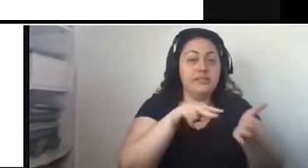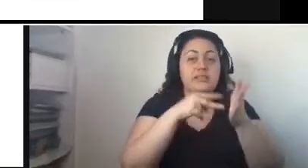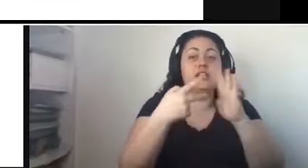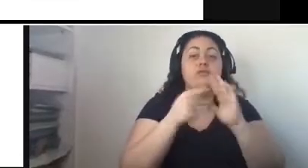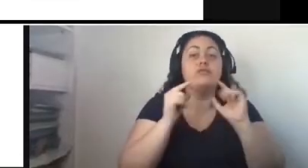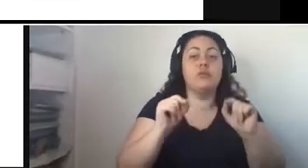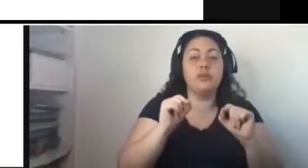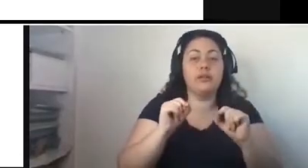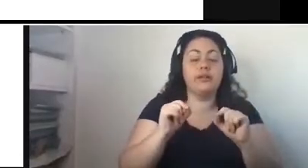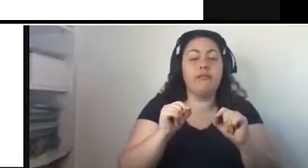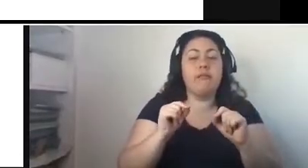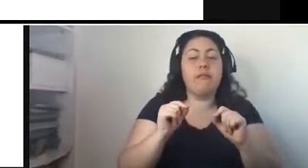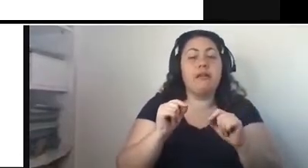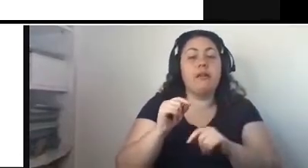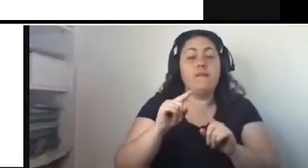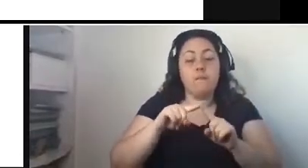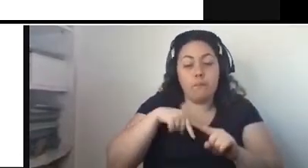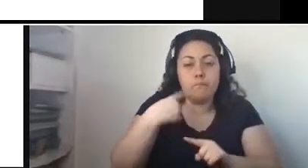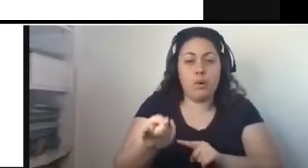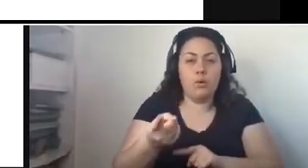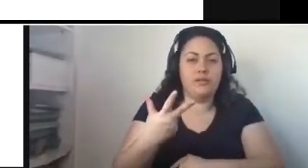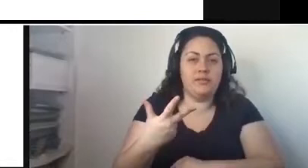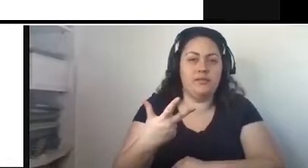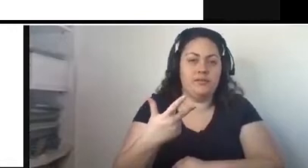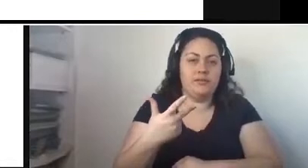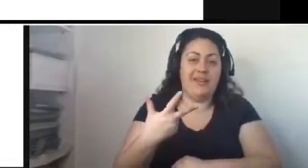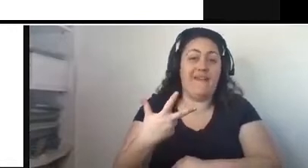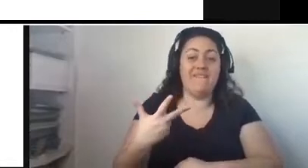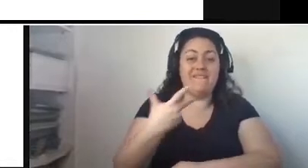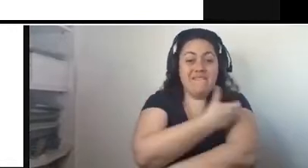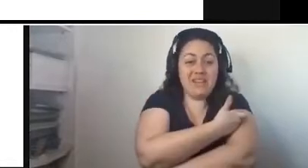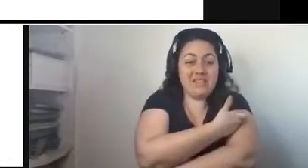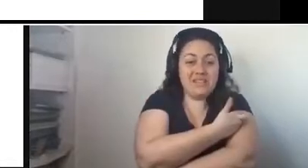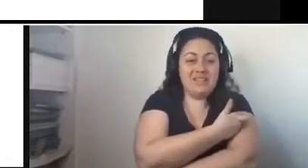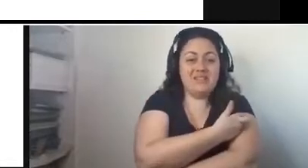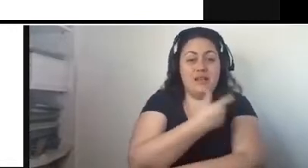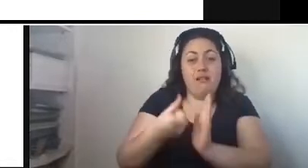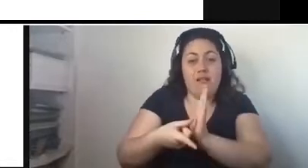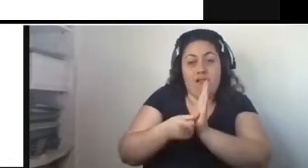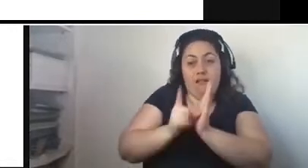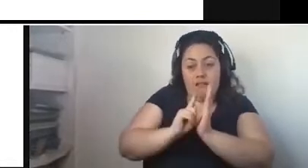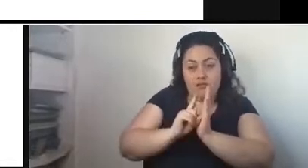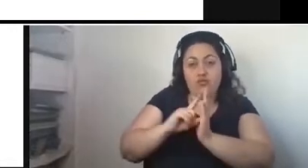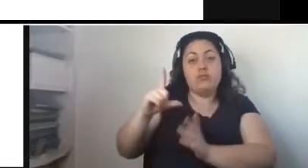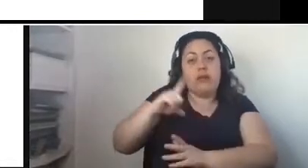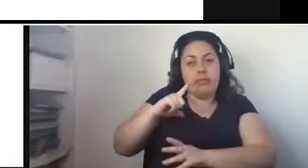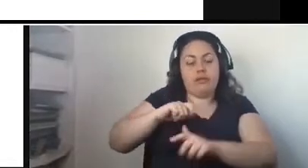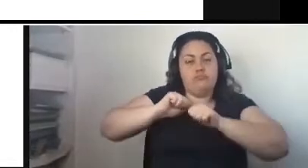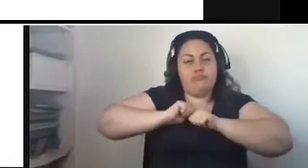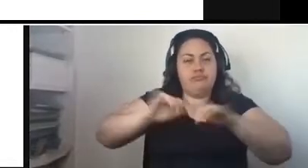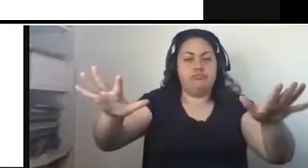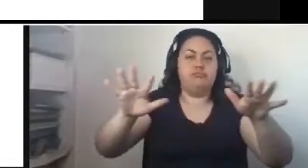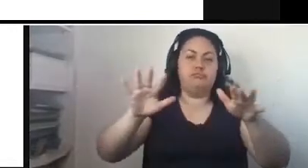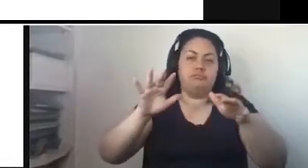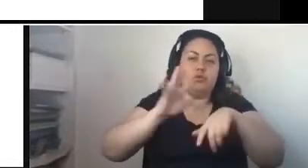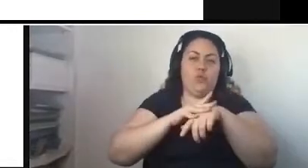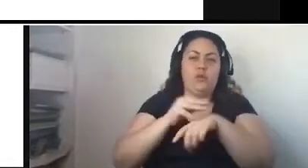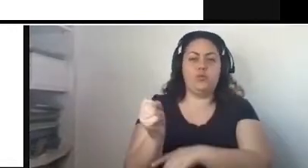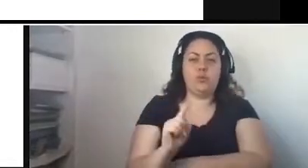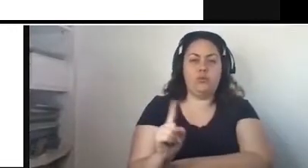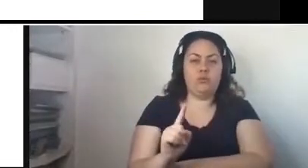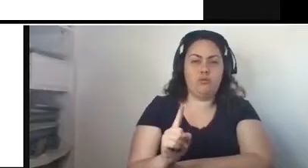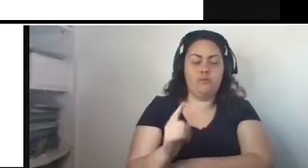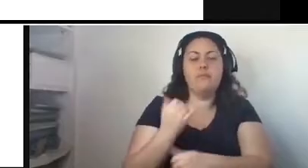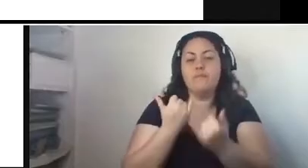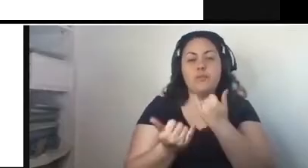ou a probabilidade pré-vacina da doença numa população. Junto com a eficácia da vacina é que